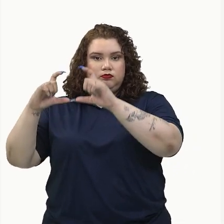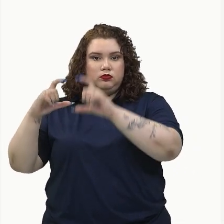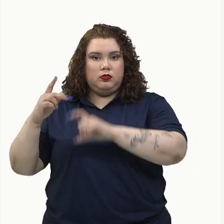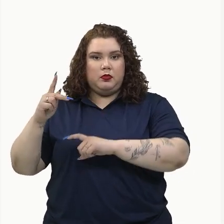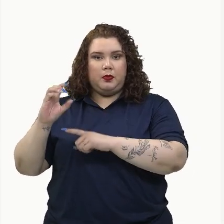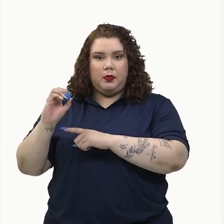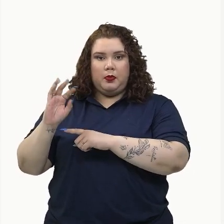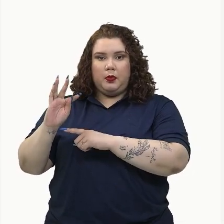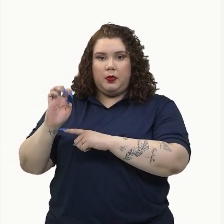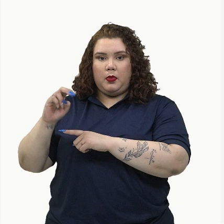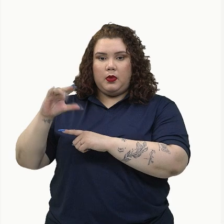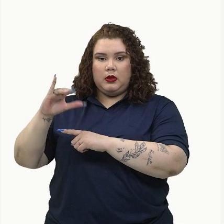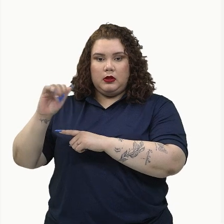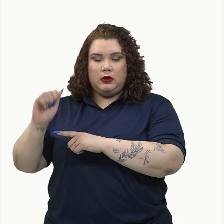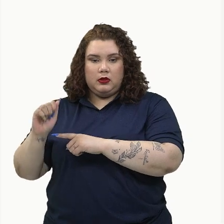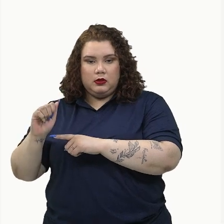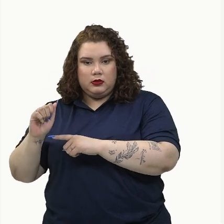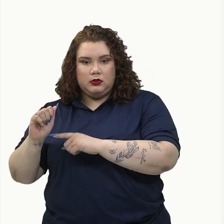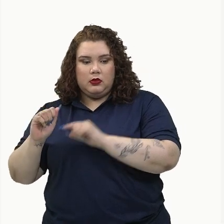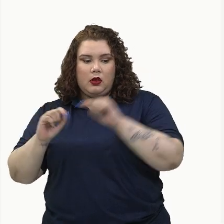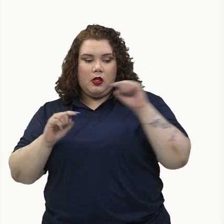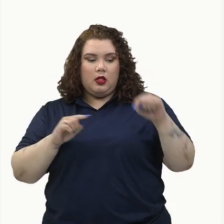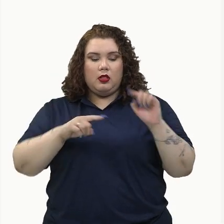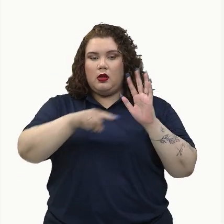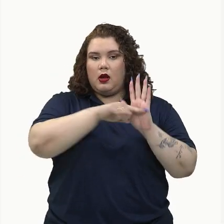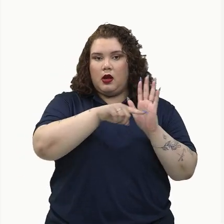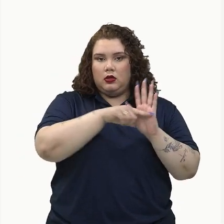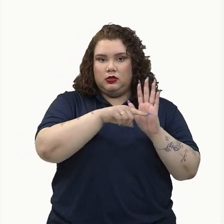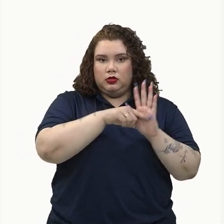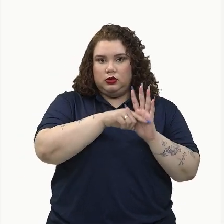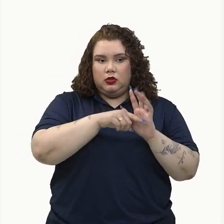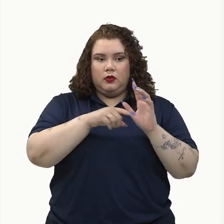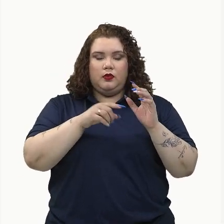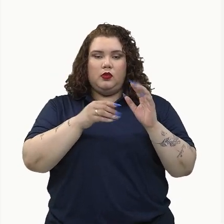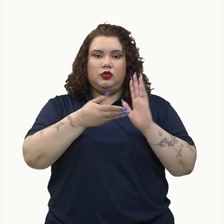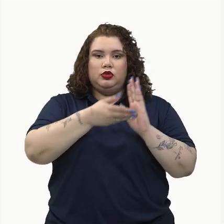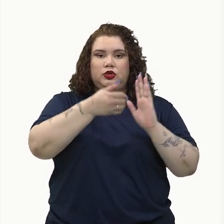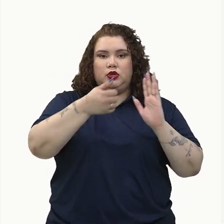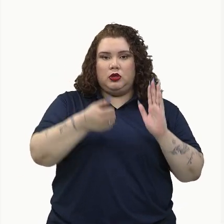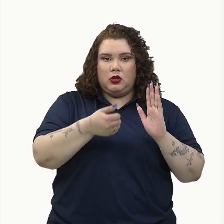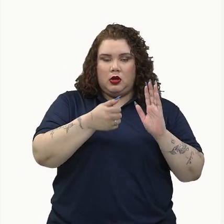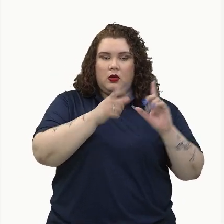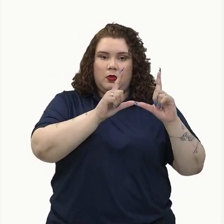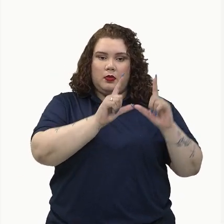e sai do receptor pelo terminal negativo de menor